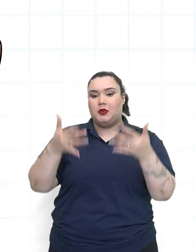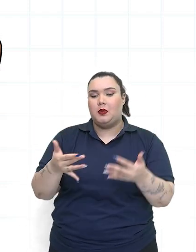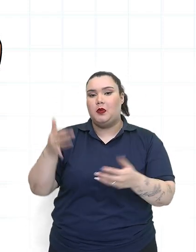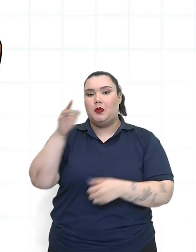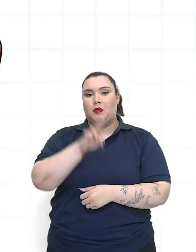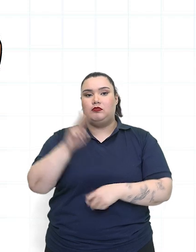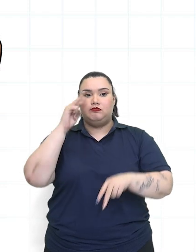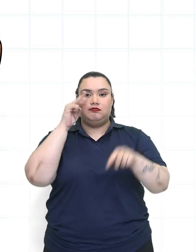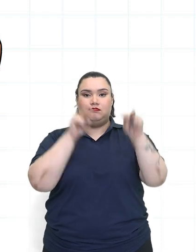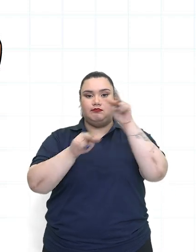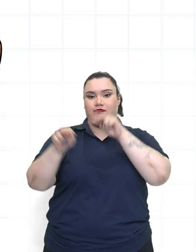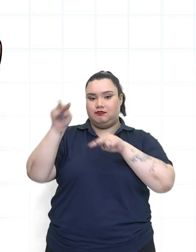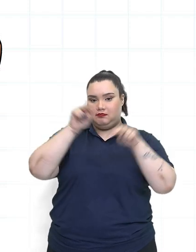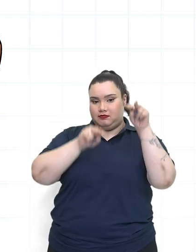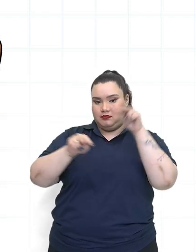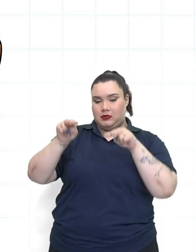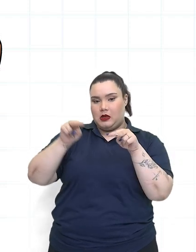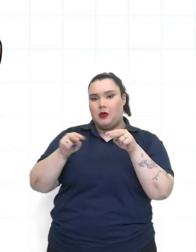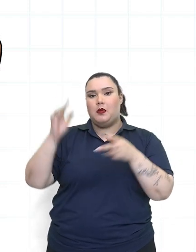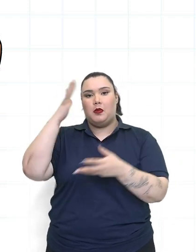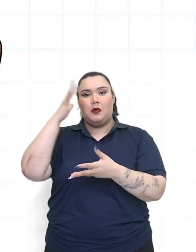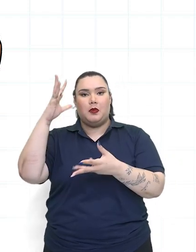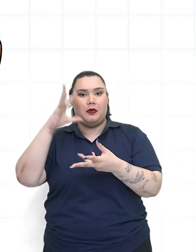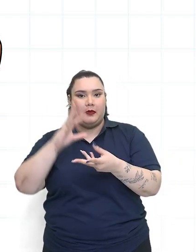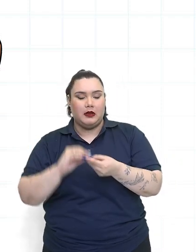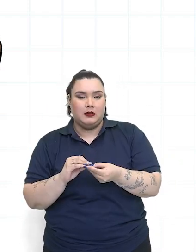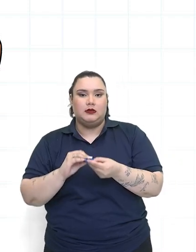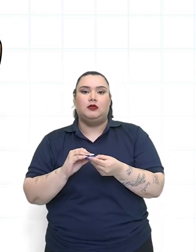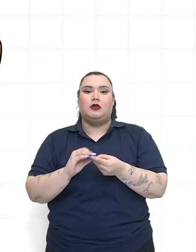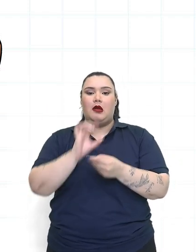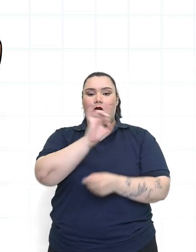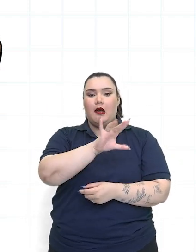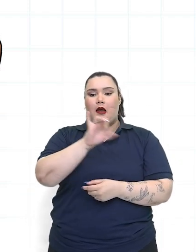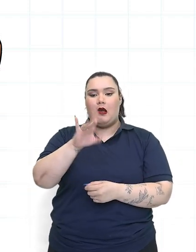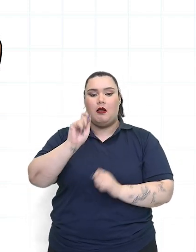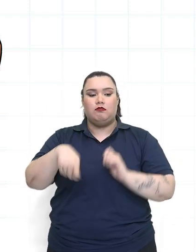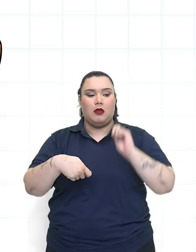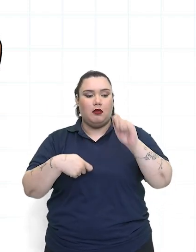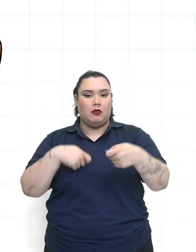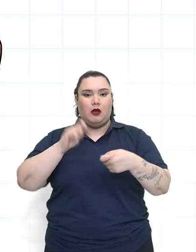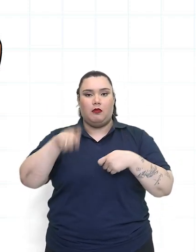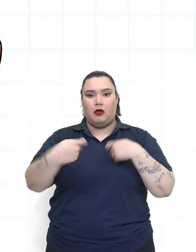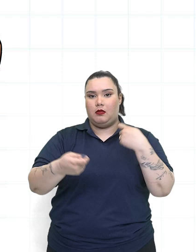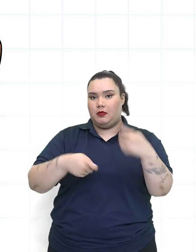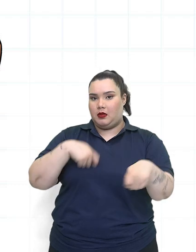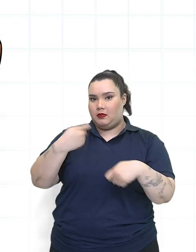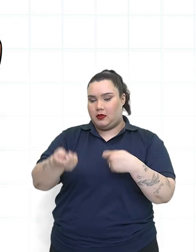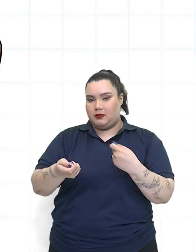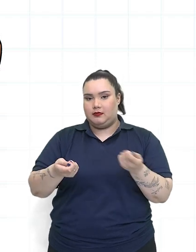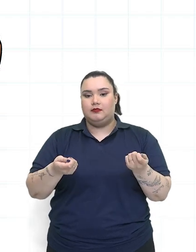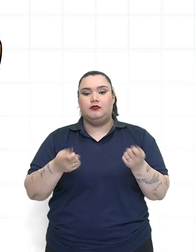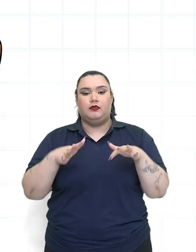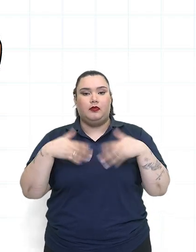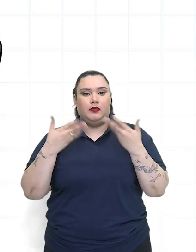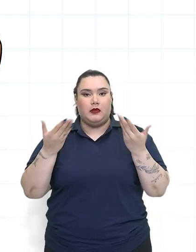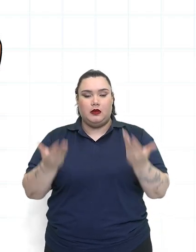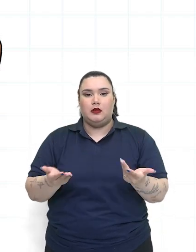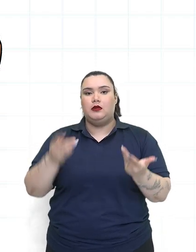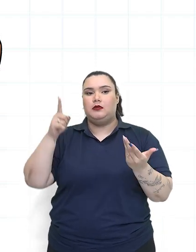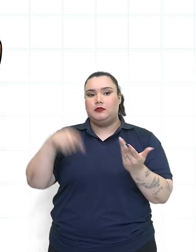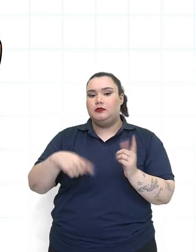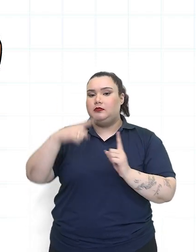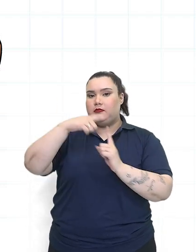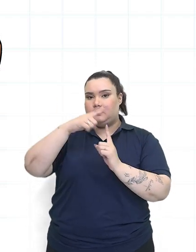por meio da visão, né, fazendo a interpretação de cada um desses sinais. Então, isso é uma